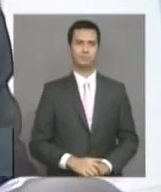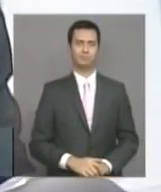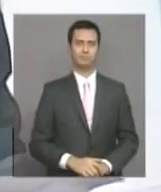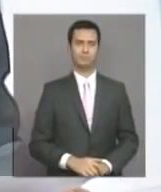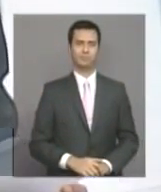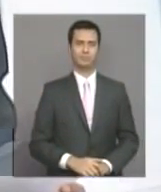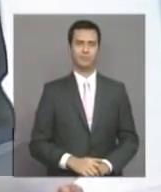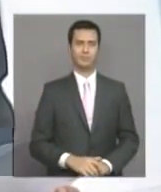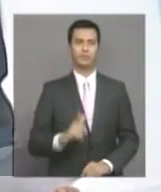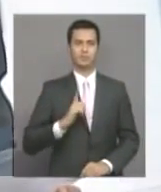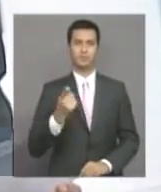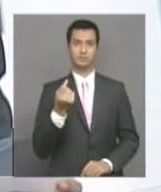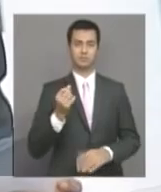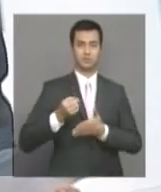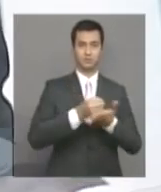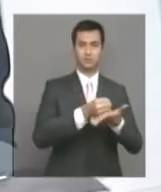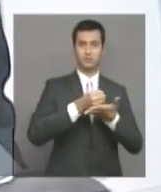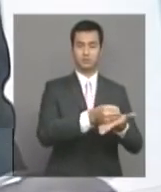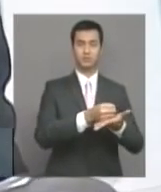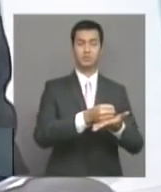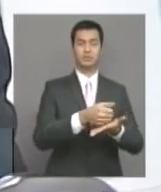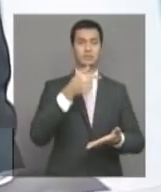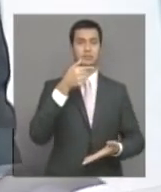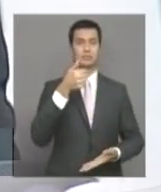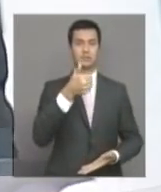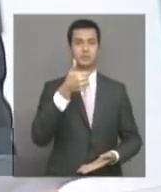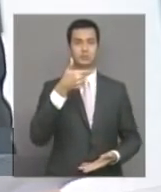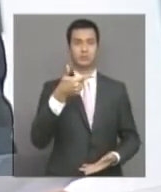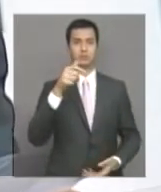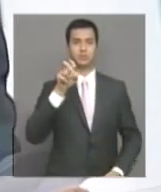Total de 125,7 bilhões.